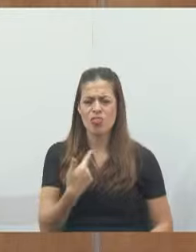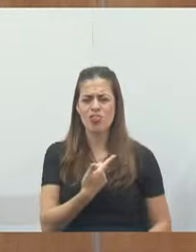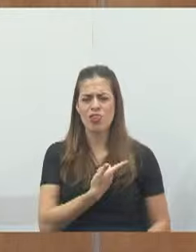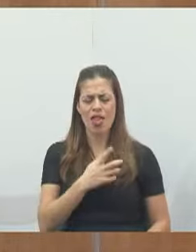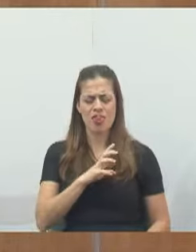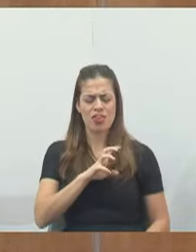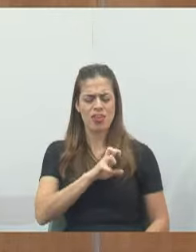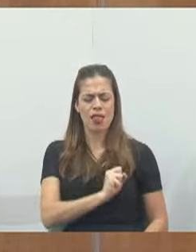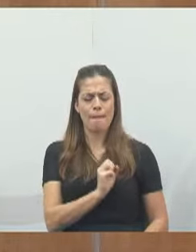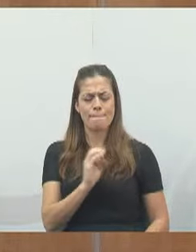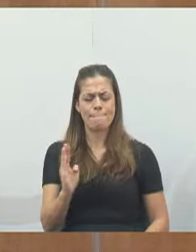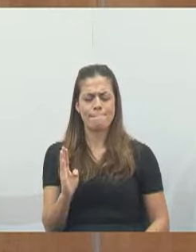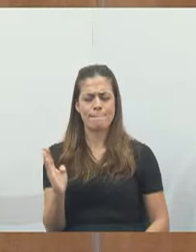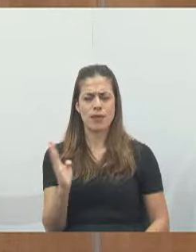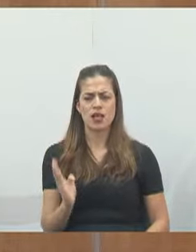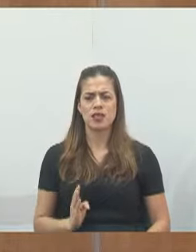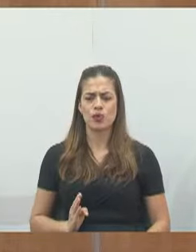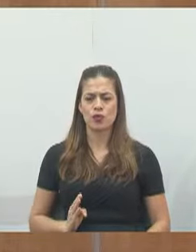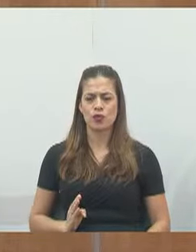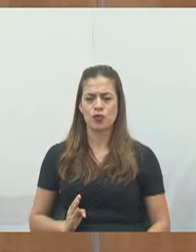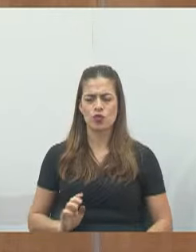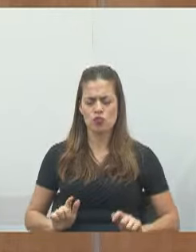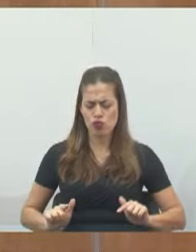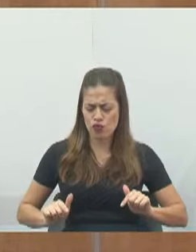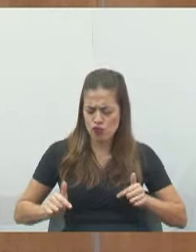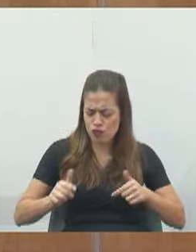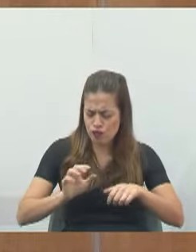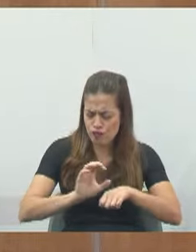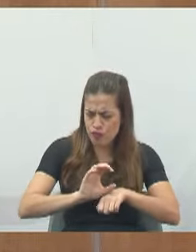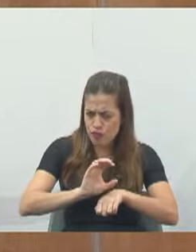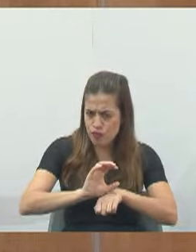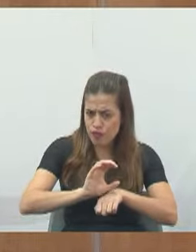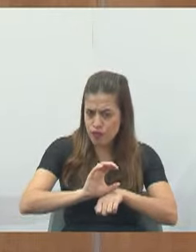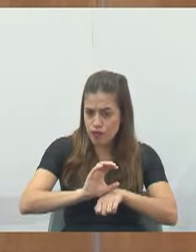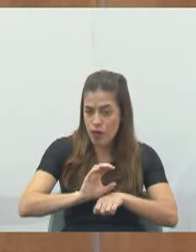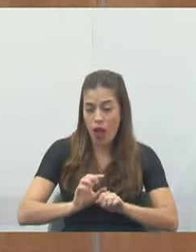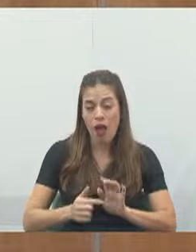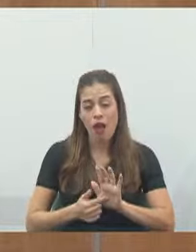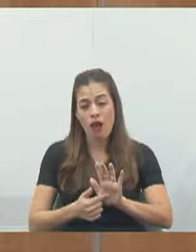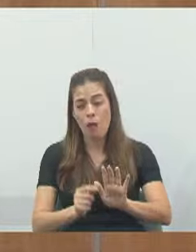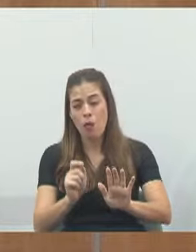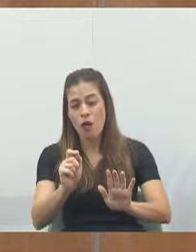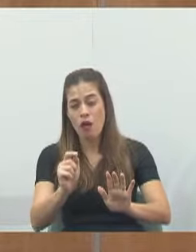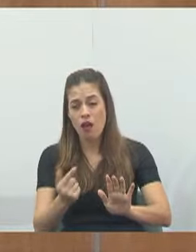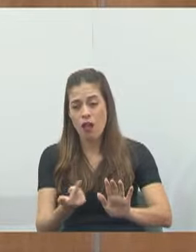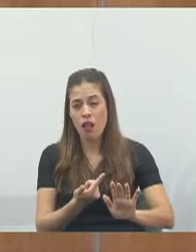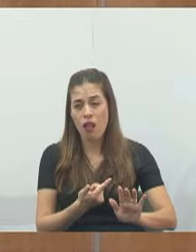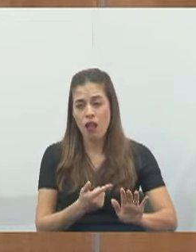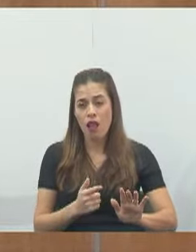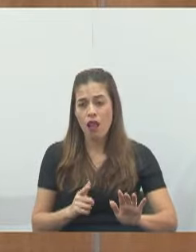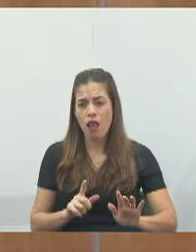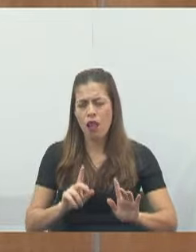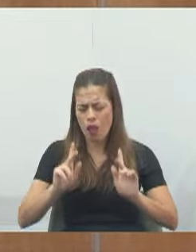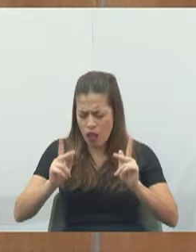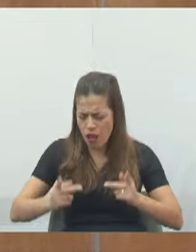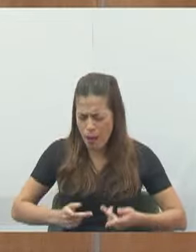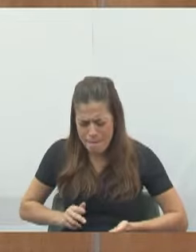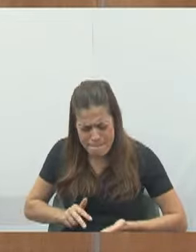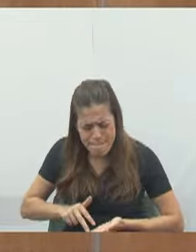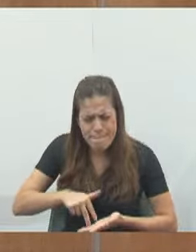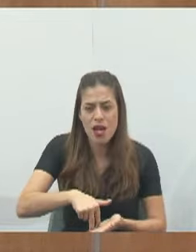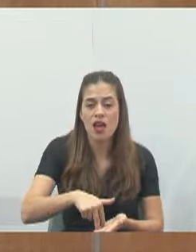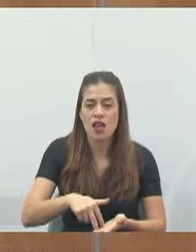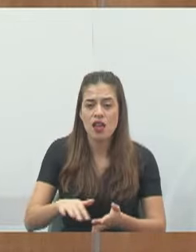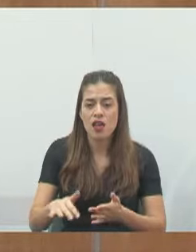patrióticos. Vamos defender. Dentro da Constituição está previsto, por exemplo, a questão da autodeterminação,